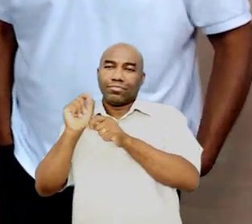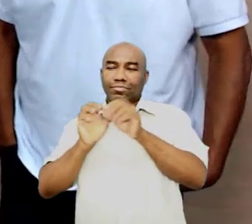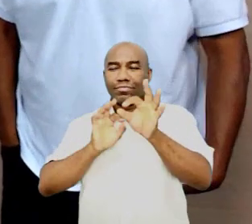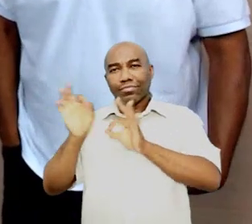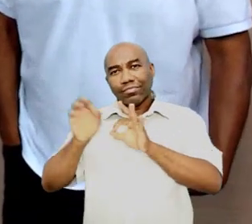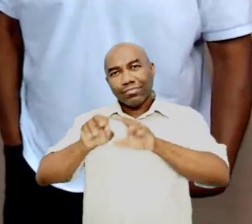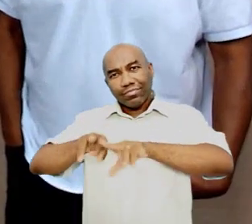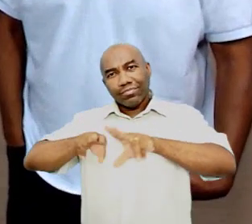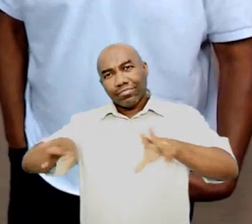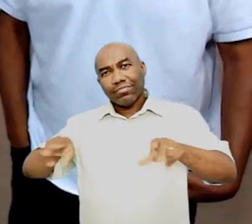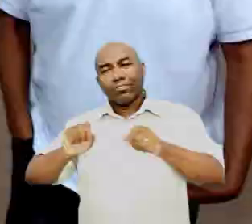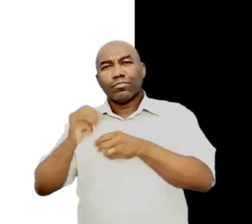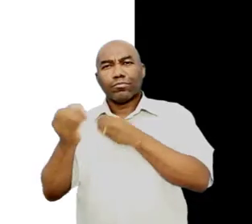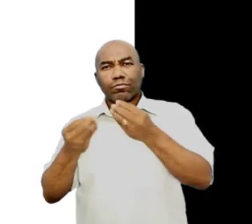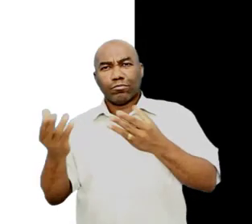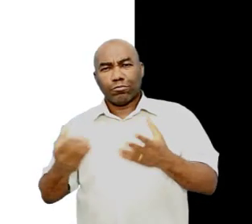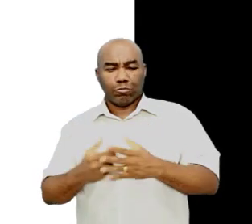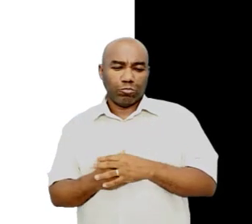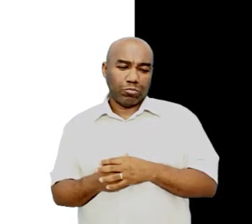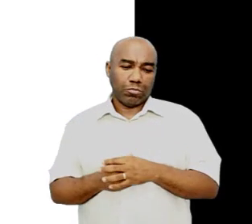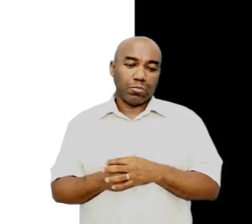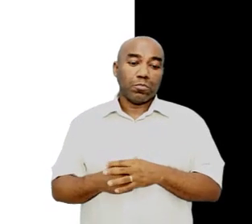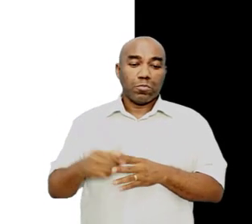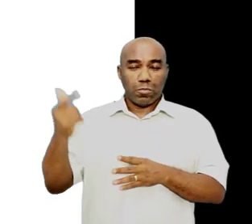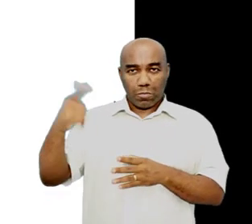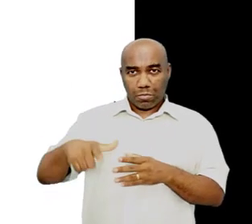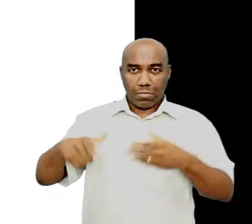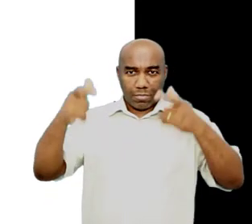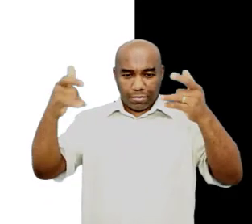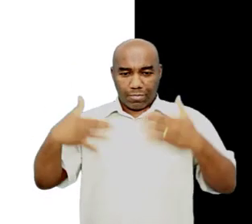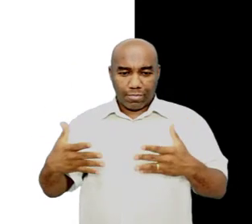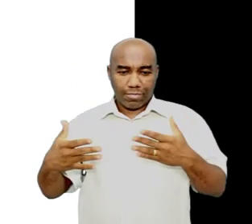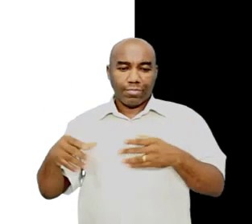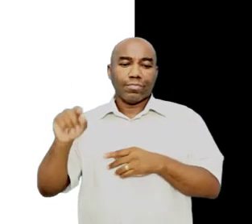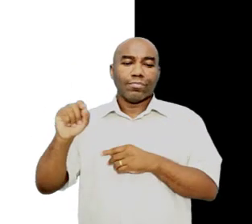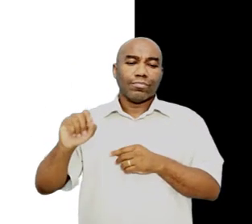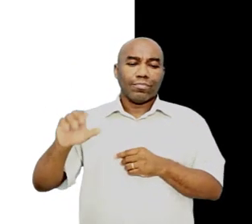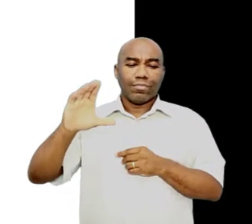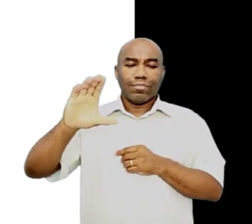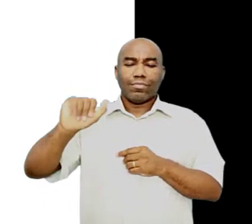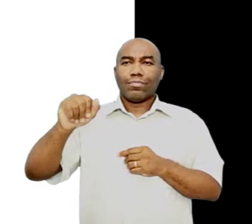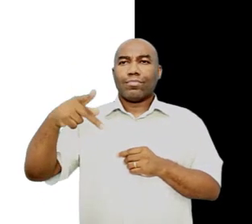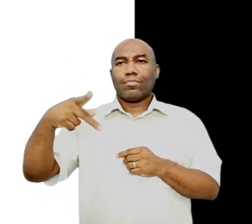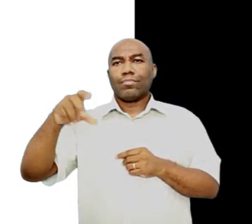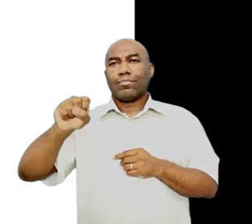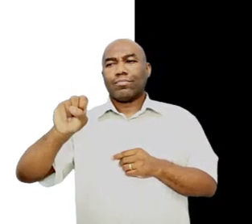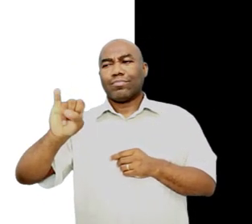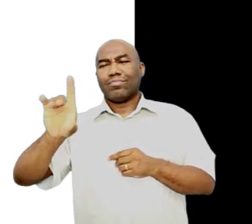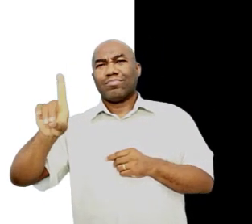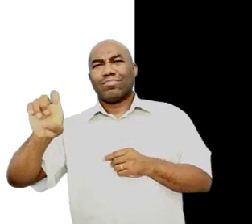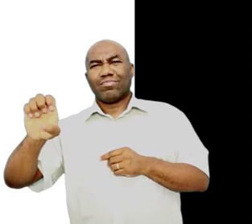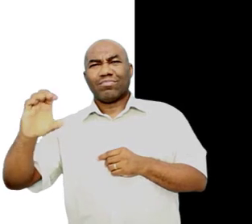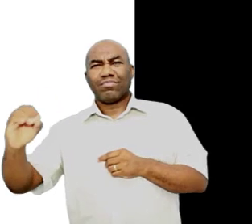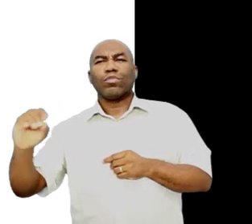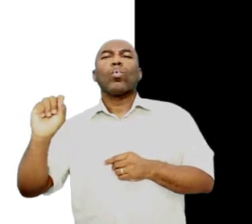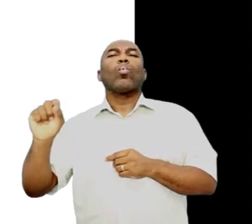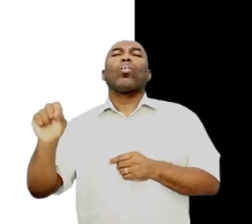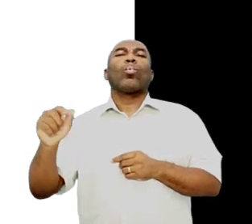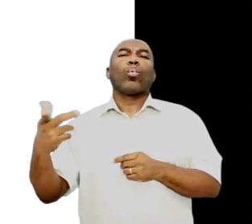infectar. Certo? Outro, funções do capsídeo. Pessoal, o que é capsídeo?